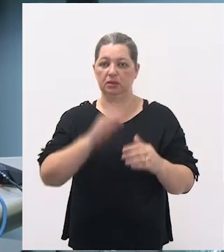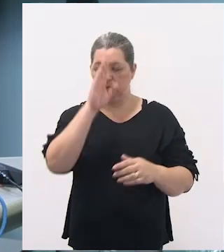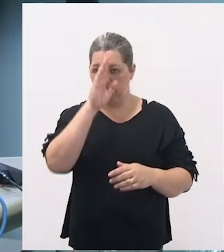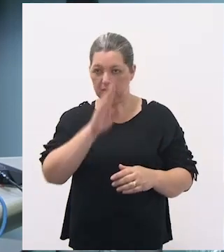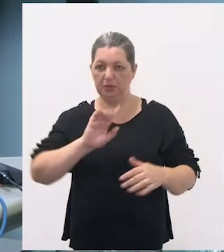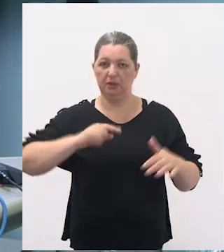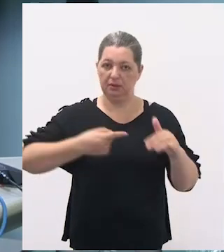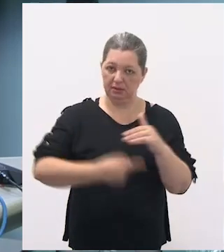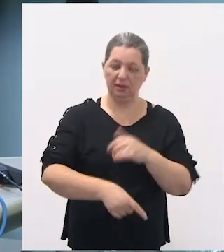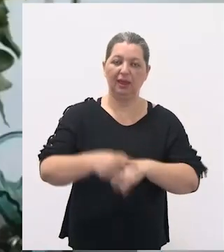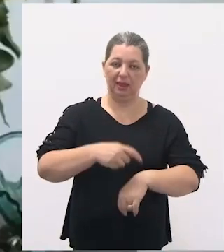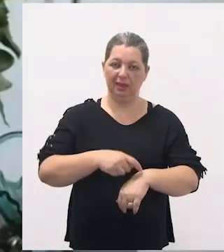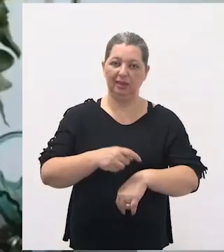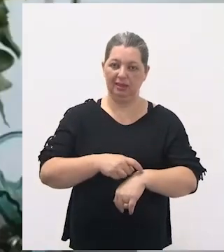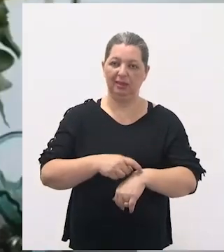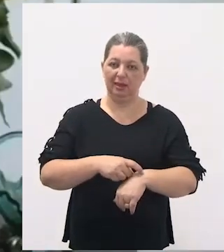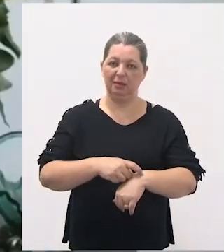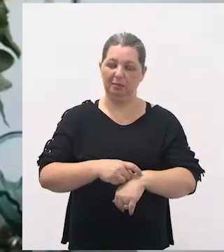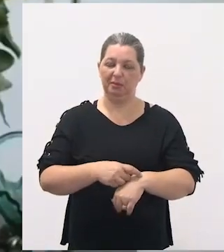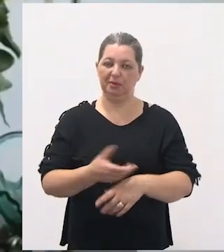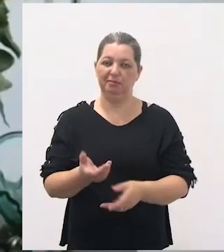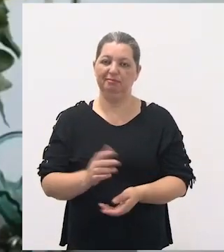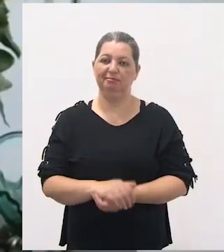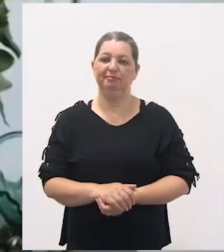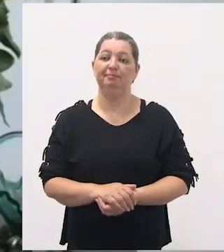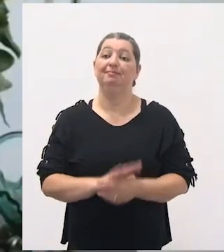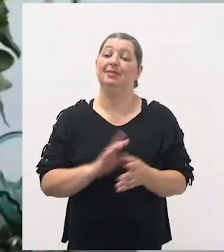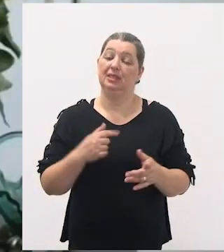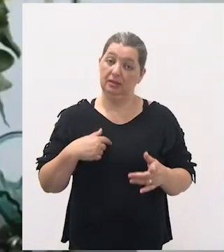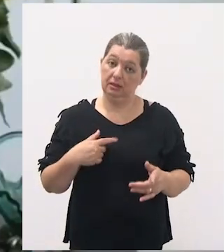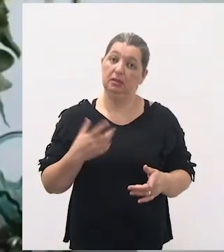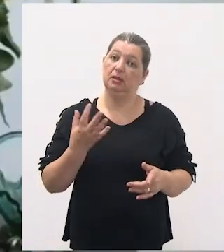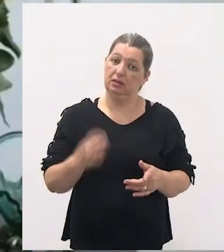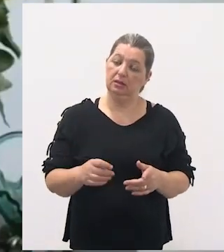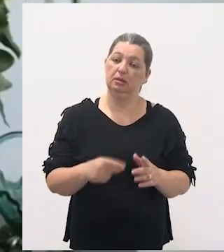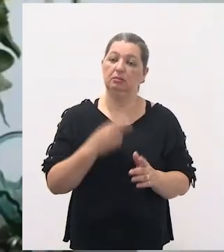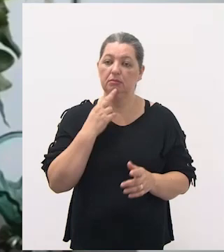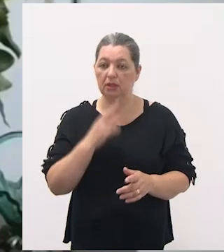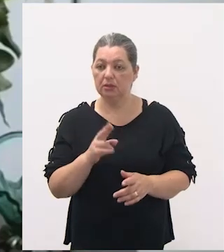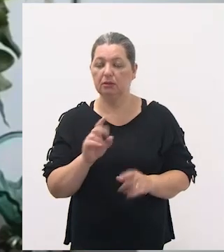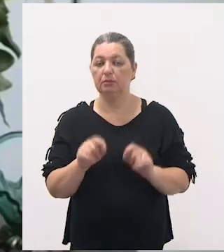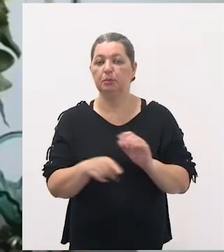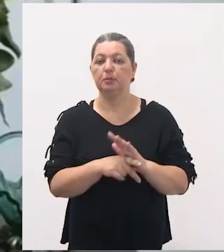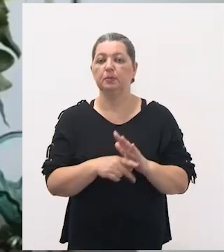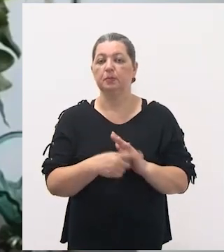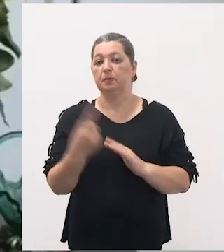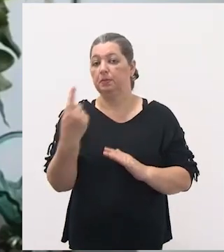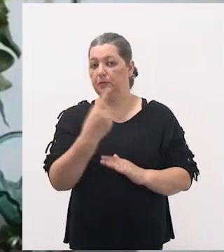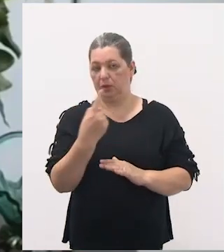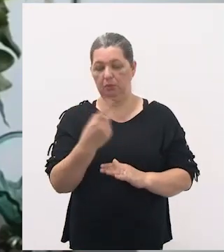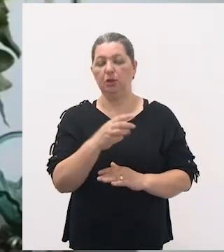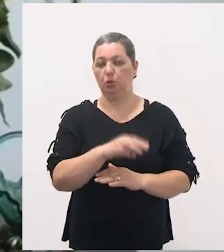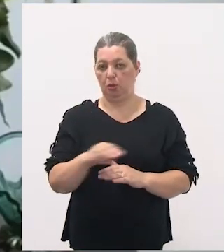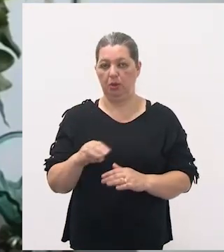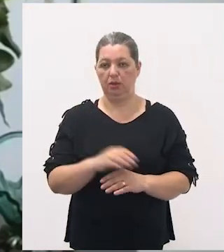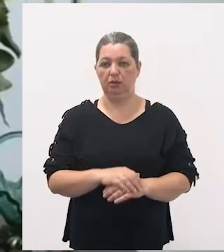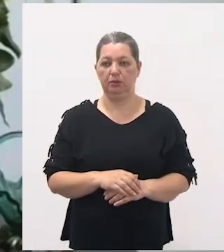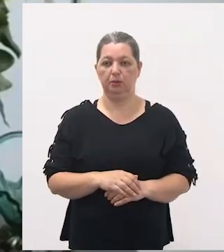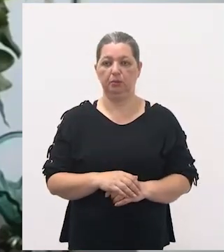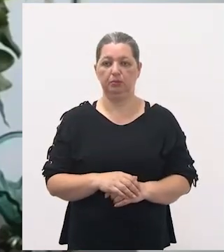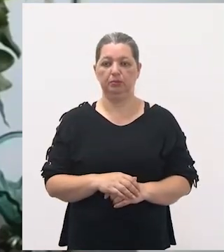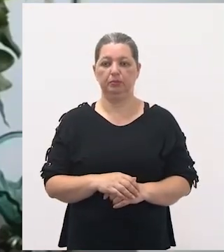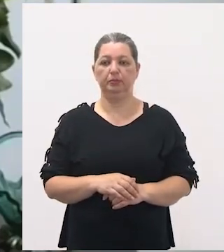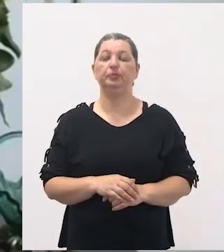tempo. Não, tem razão. De fato, aqui nós estamos dando um estágio no primeiro momento, né, professora Valéria